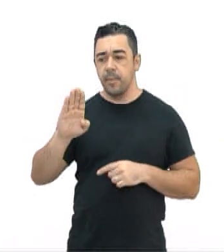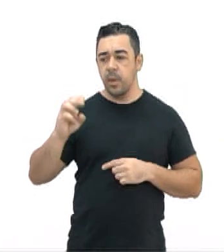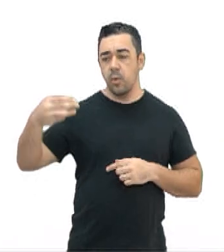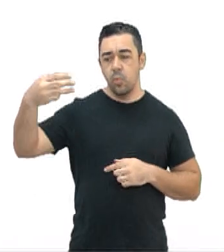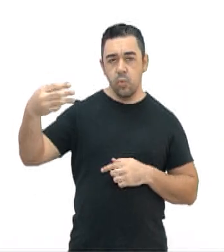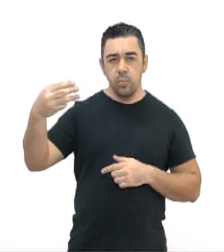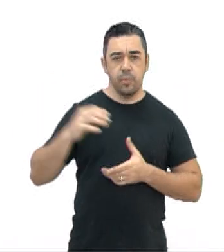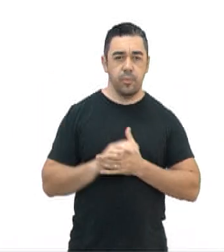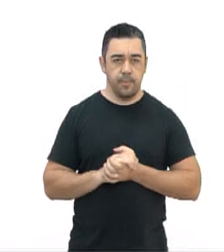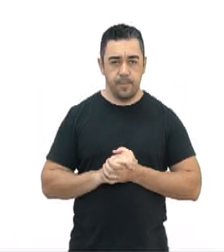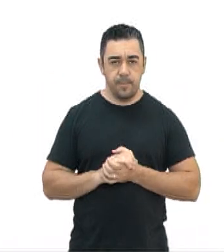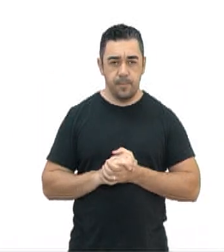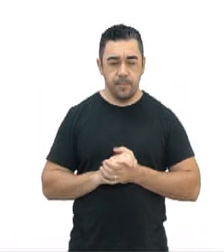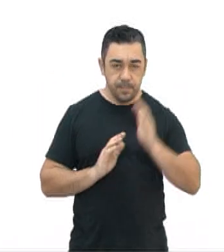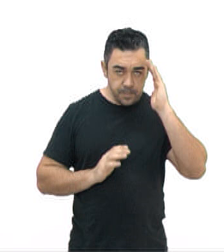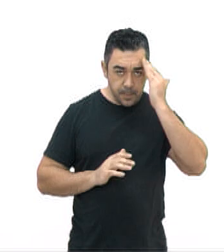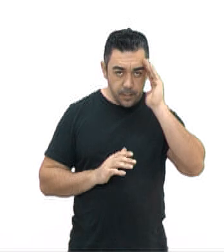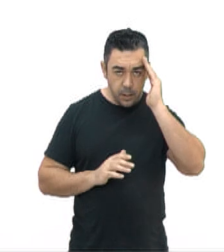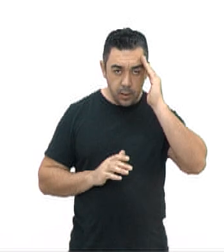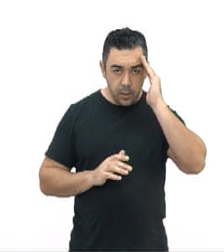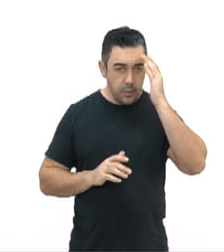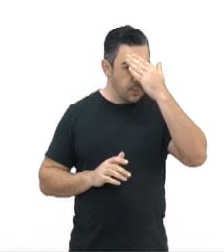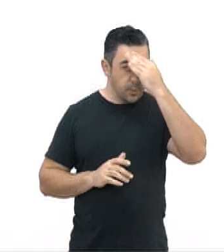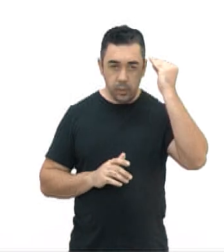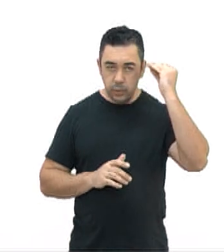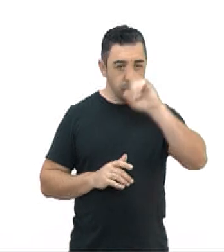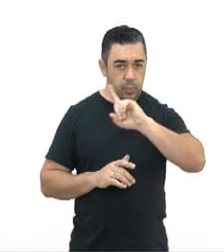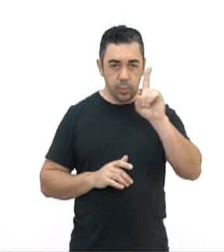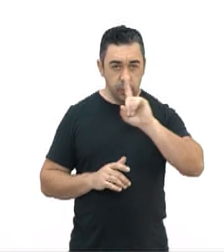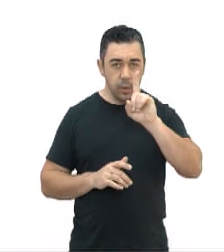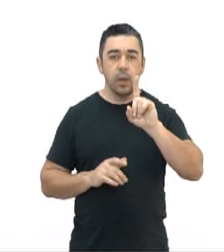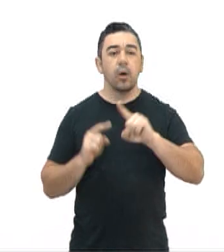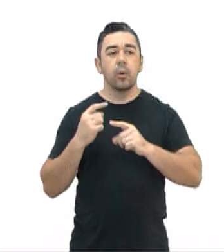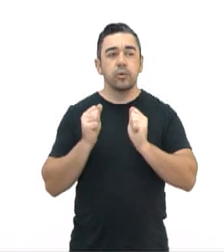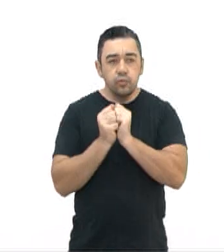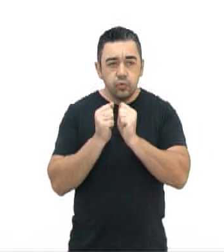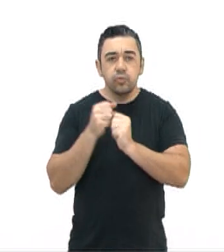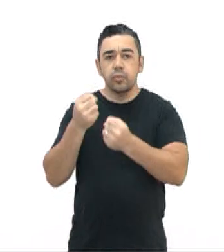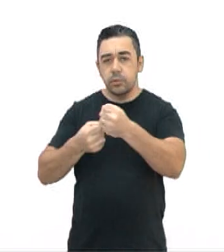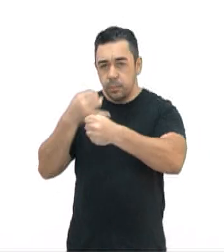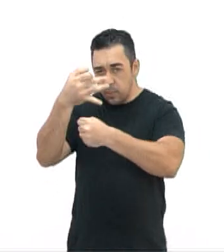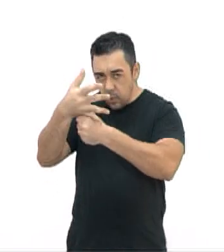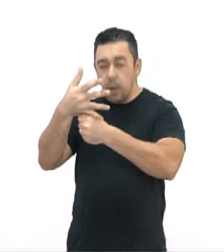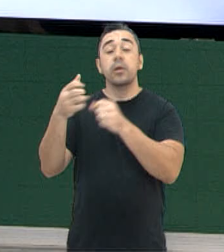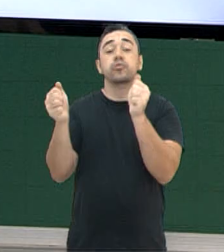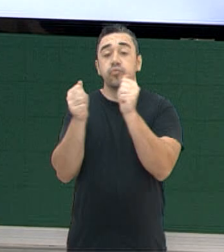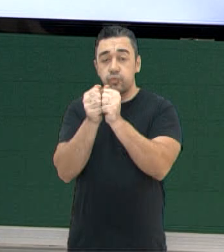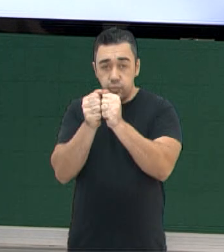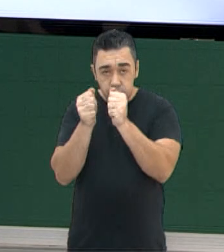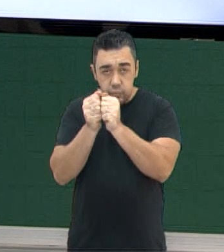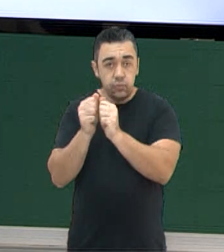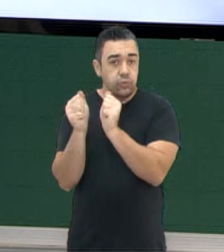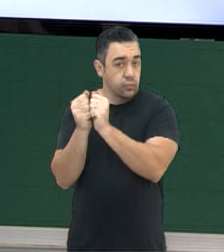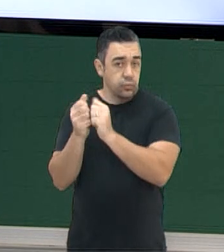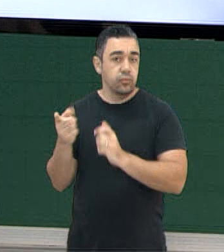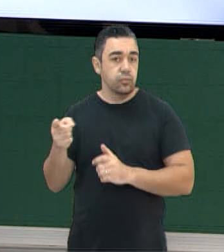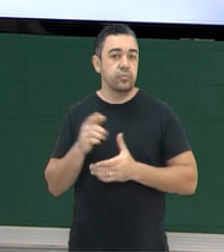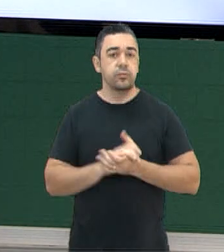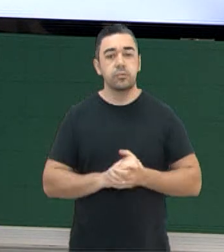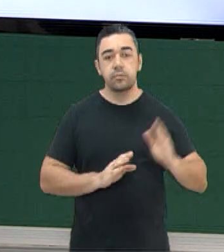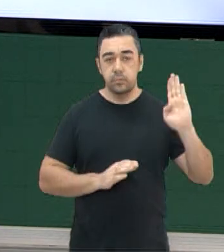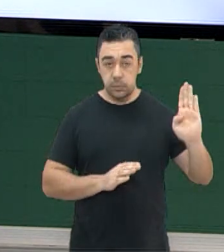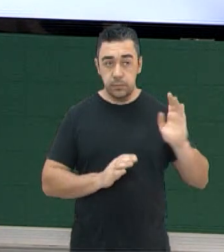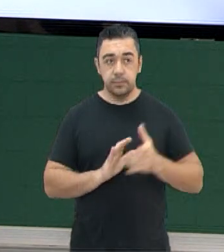B ao cubo. Eu não posso esquecer do expoente também que acompanha. Legal? Não esqueçam. Na letra